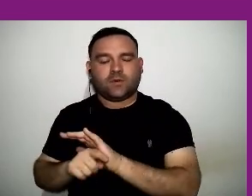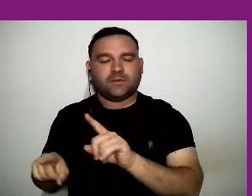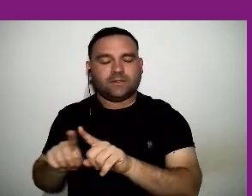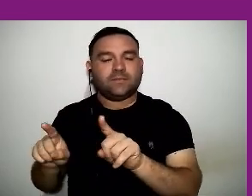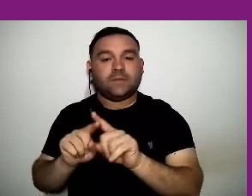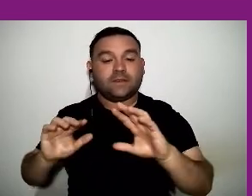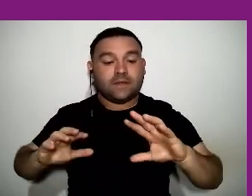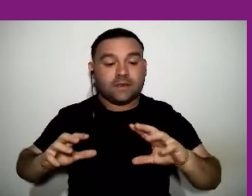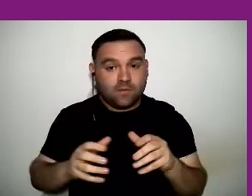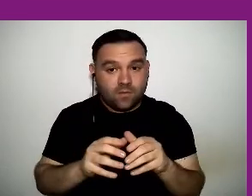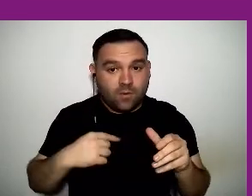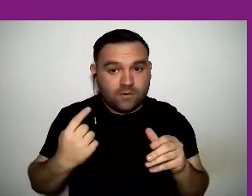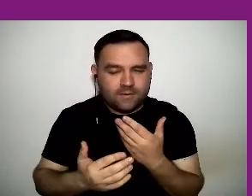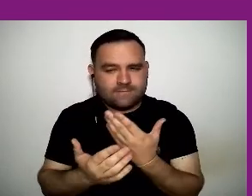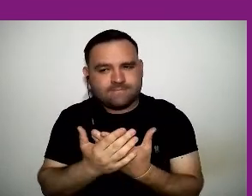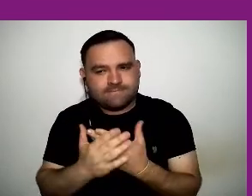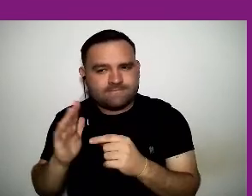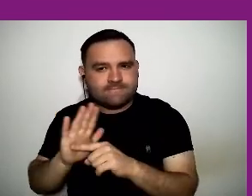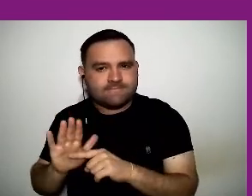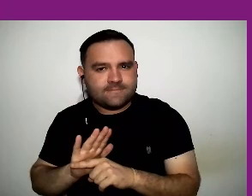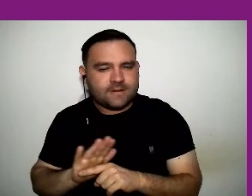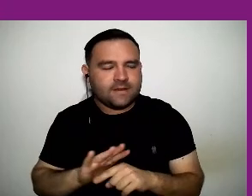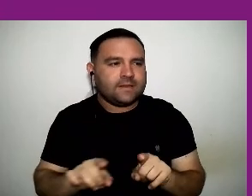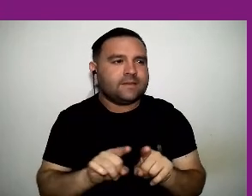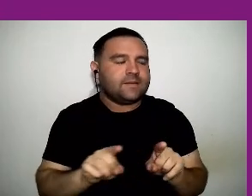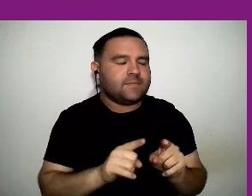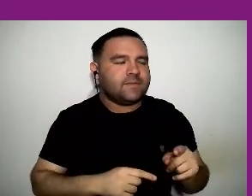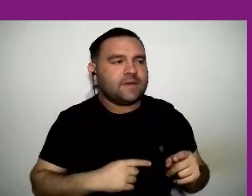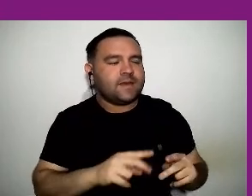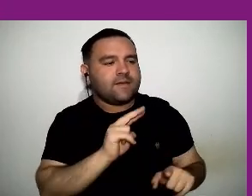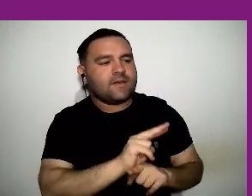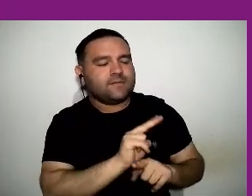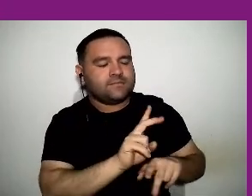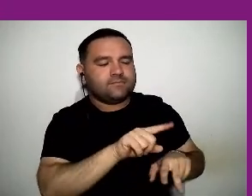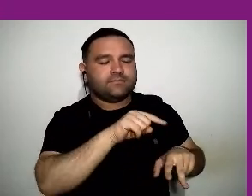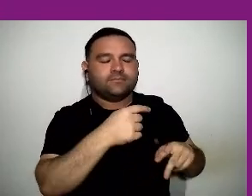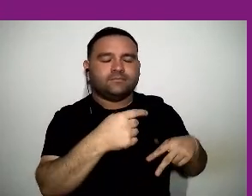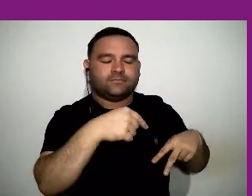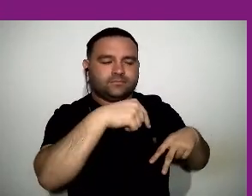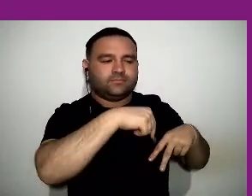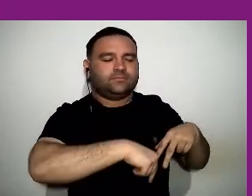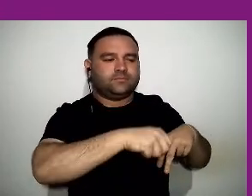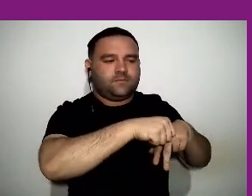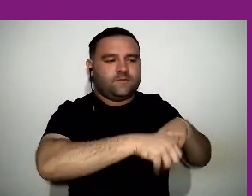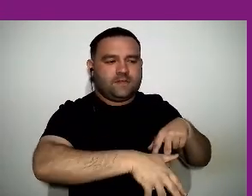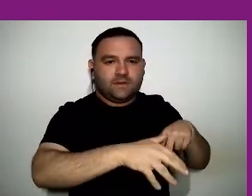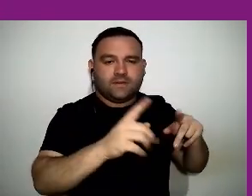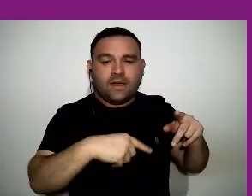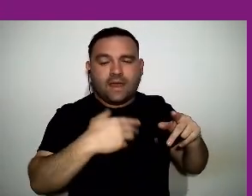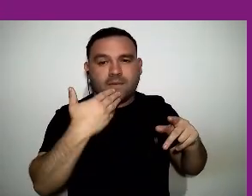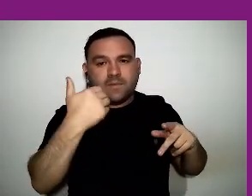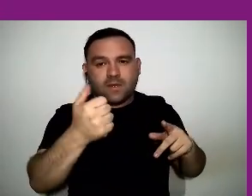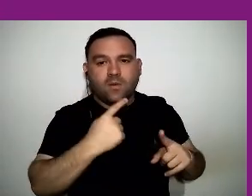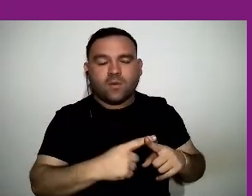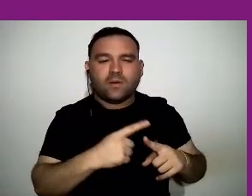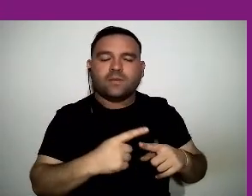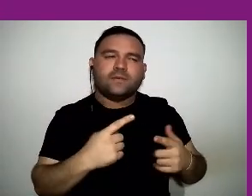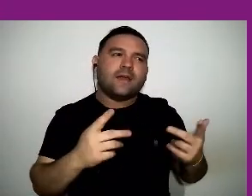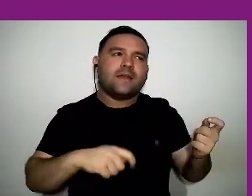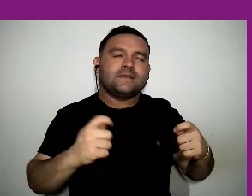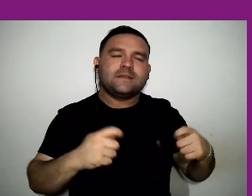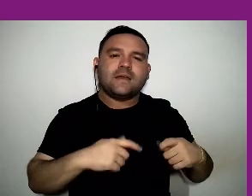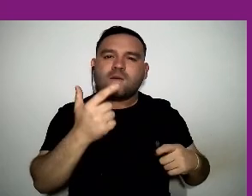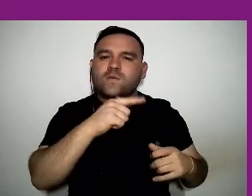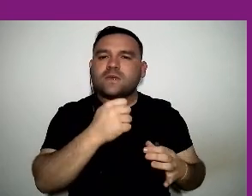nosso grupo estudava a ventilação assistida, nós achávamos que a ventilação assistida talvez fosse melhor para garantir